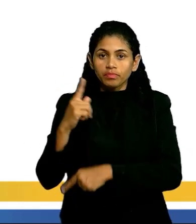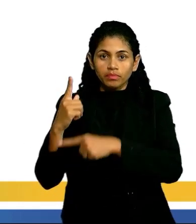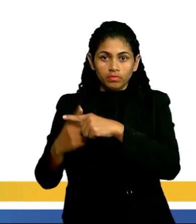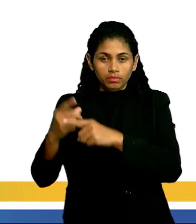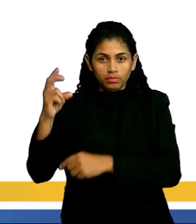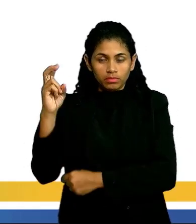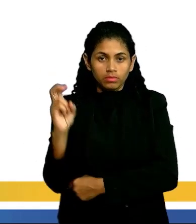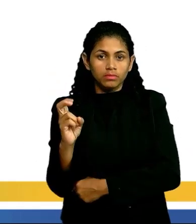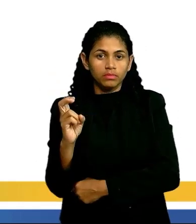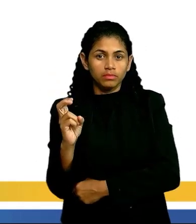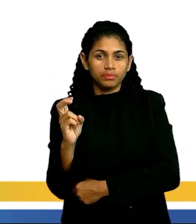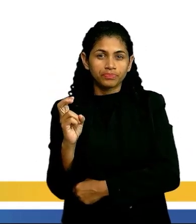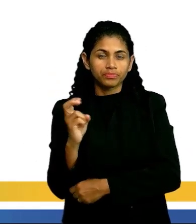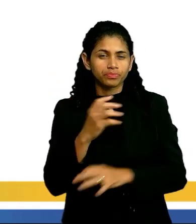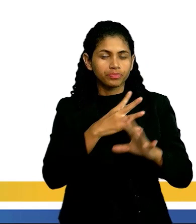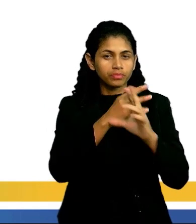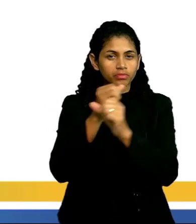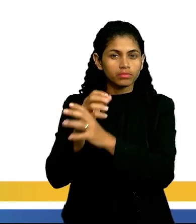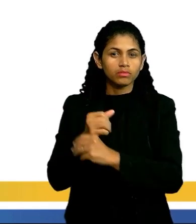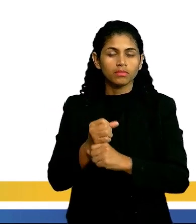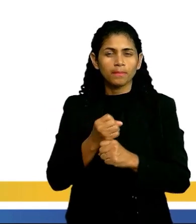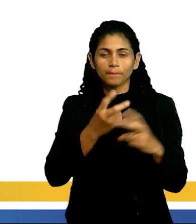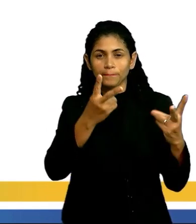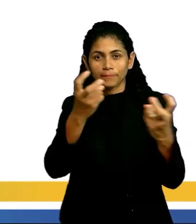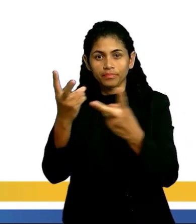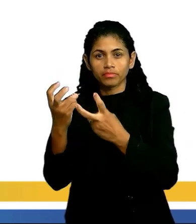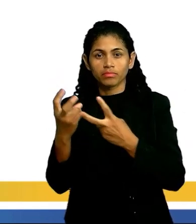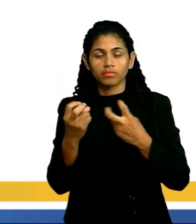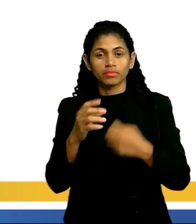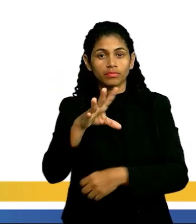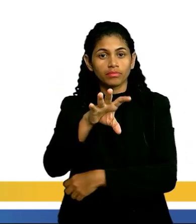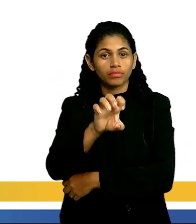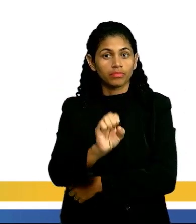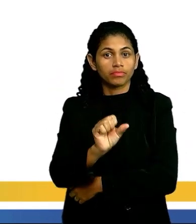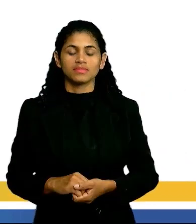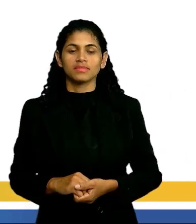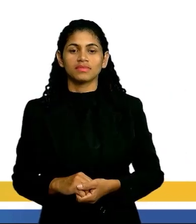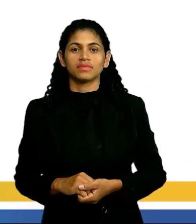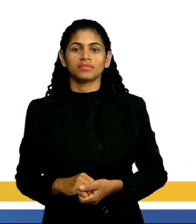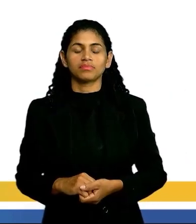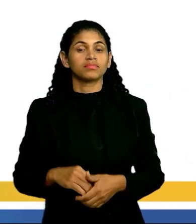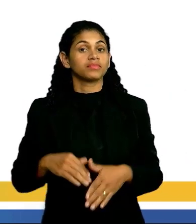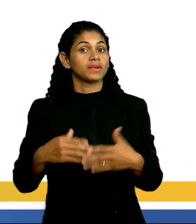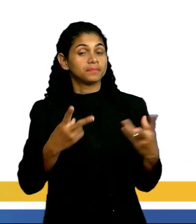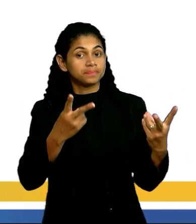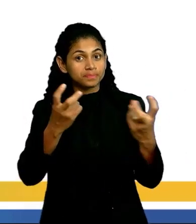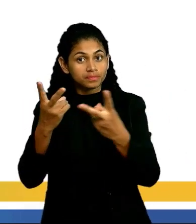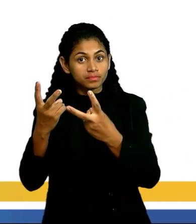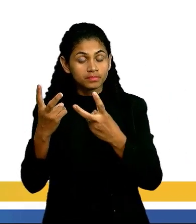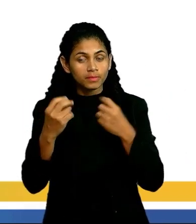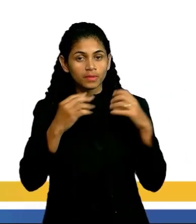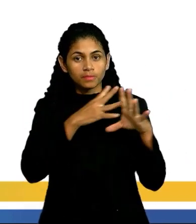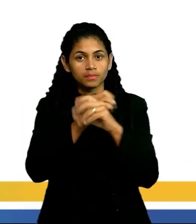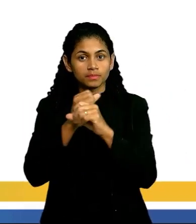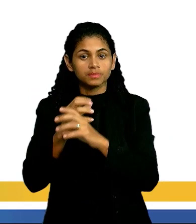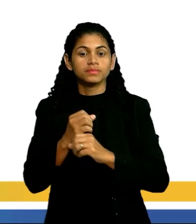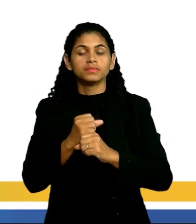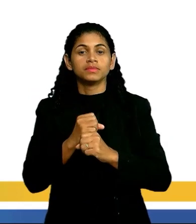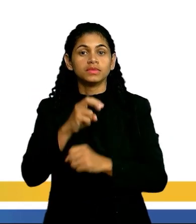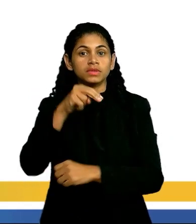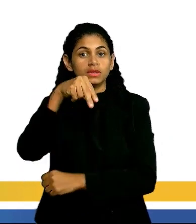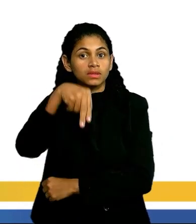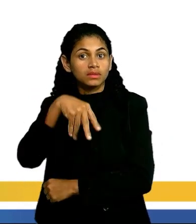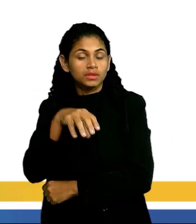5. Fazendo esses cálculos, nós percebemos que a espécie mais oxidada, então nós podemos perceber pelos cálculos de NOx, que